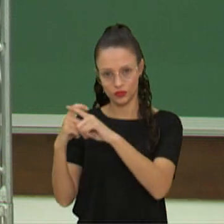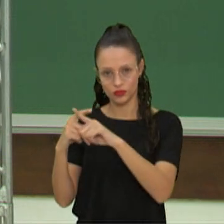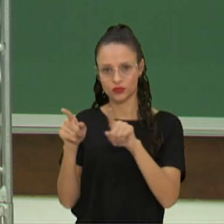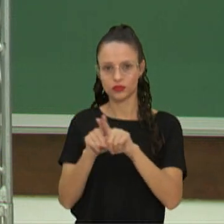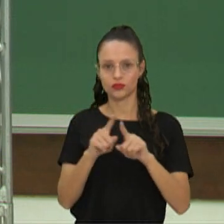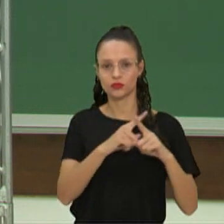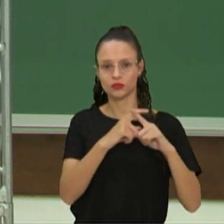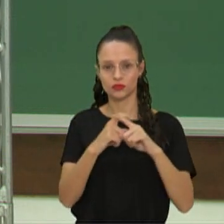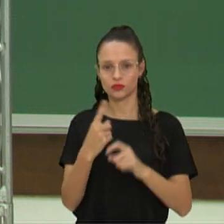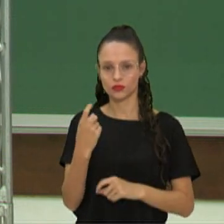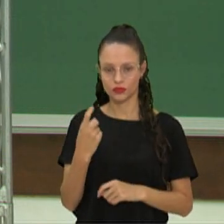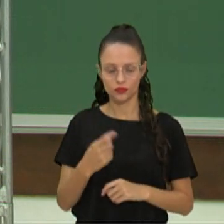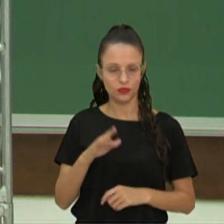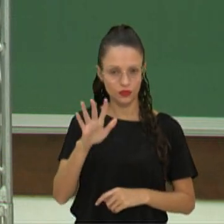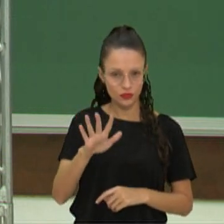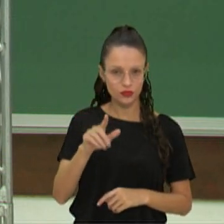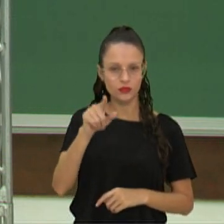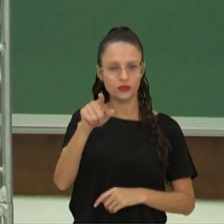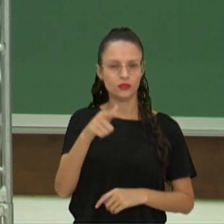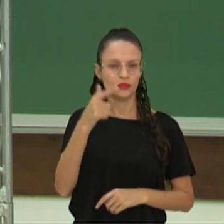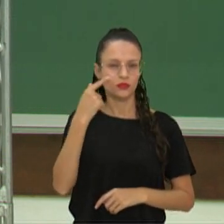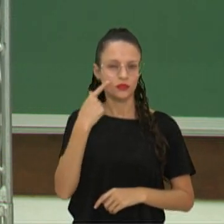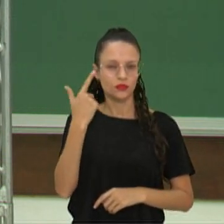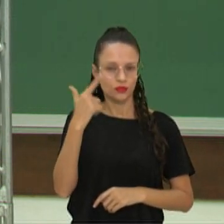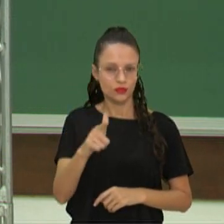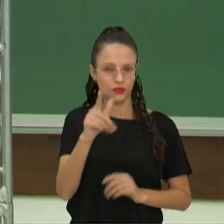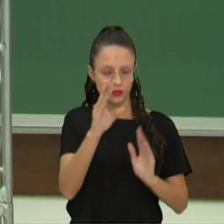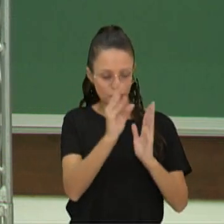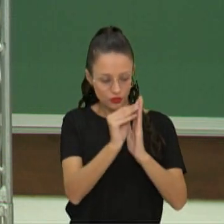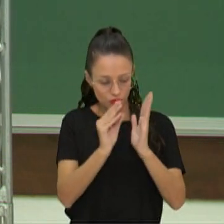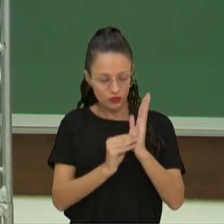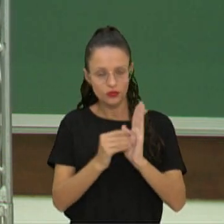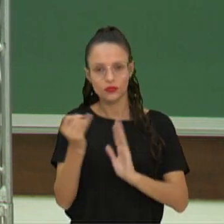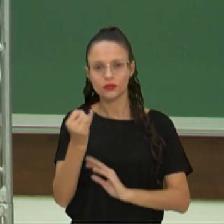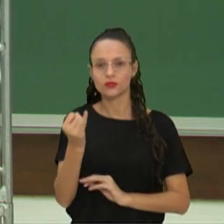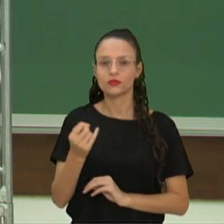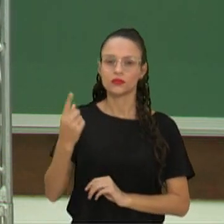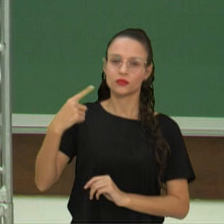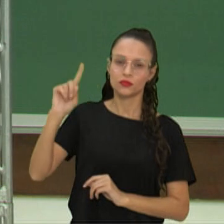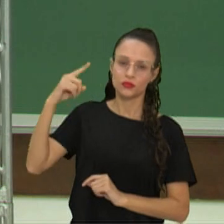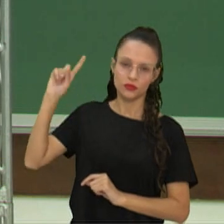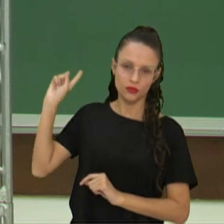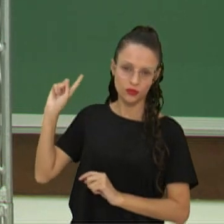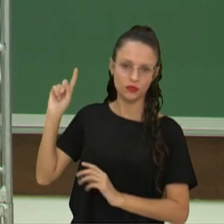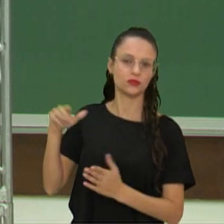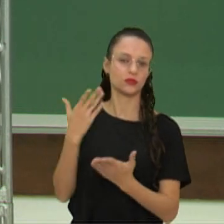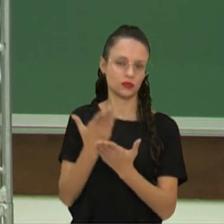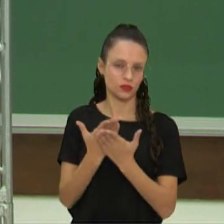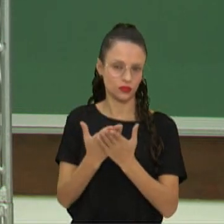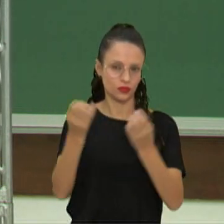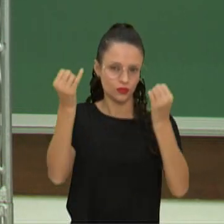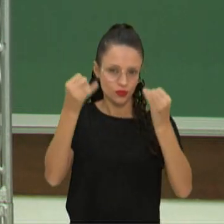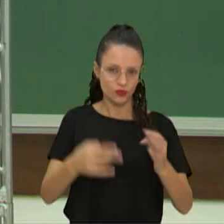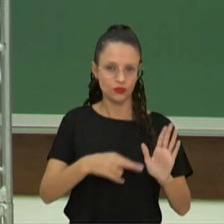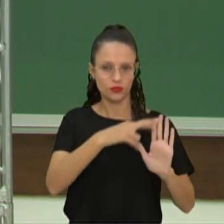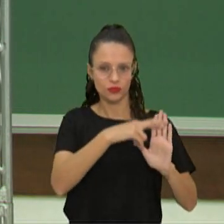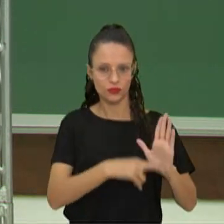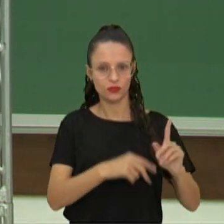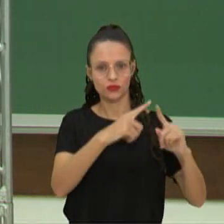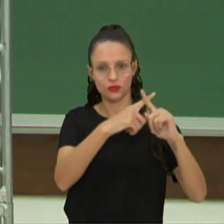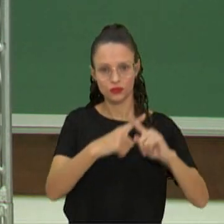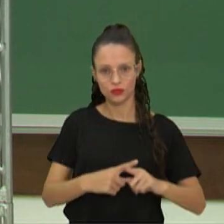bom? Então, reveja esse conteúdo porque ele é bem importante. Retome as aulas anteriores onde foi explicadas as regras de multiplicação de